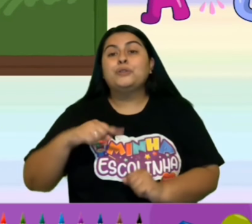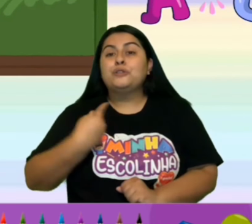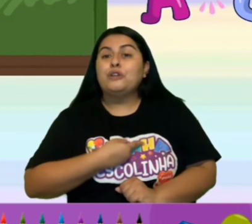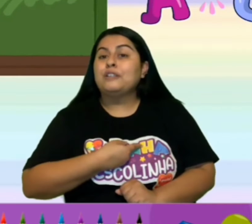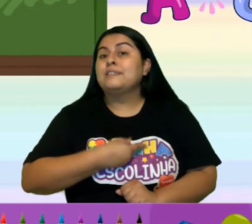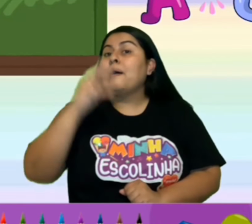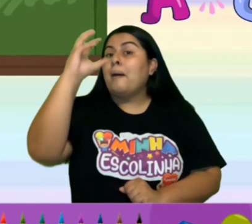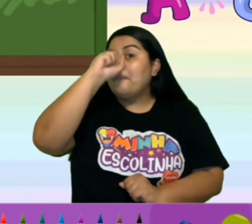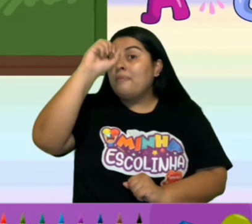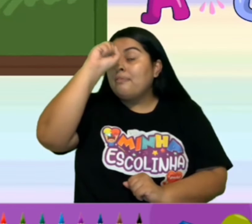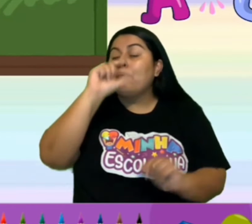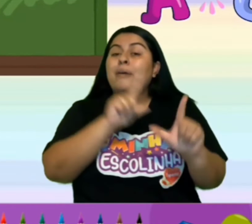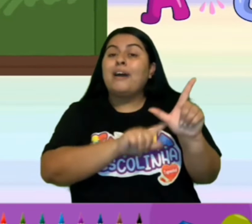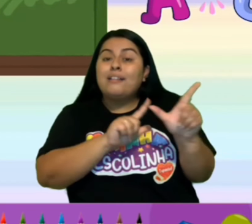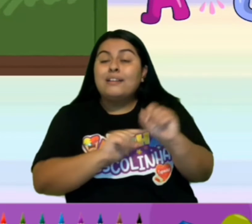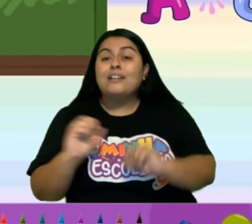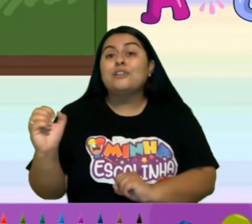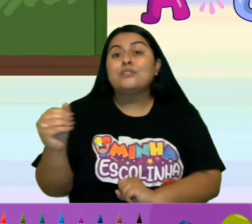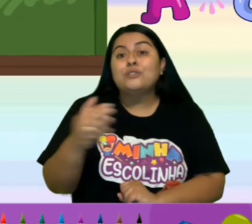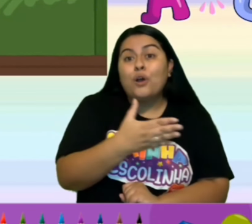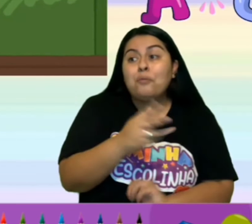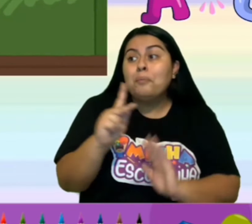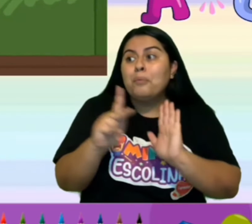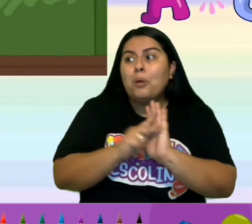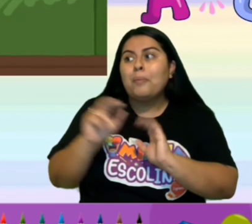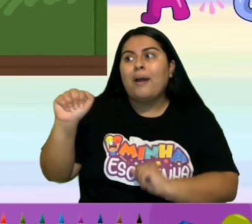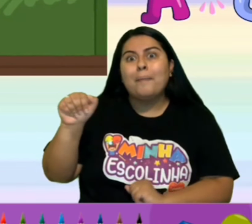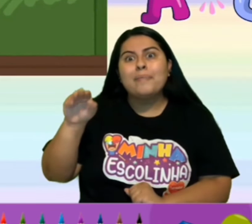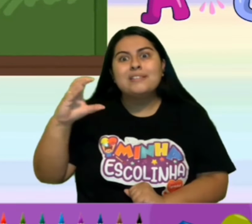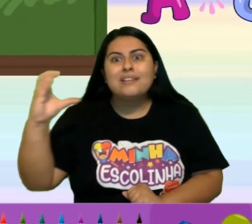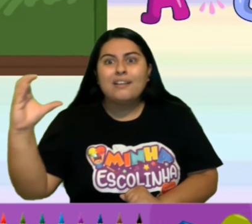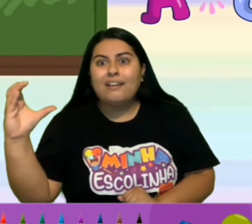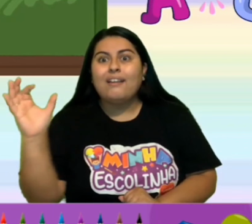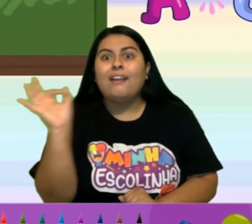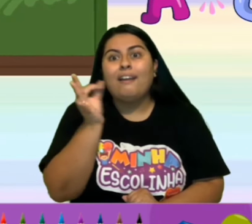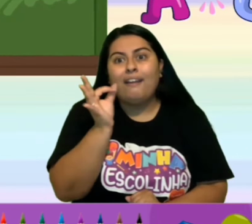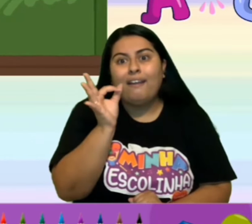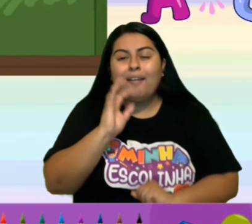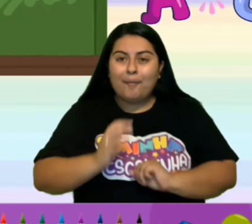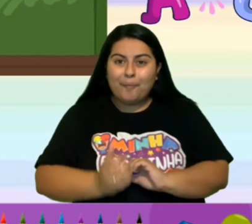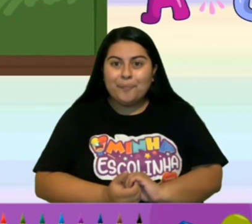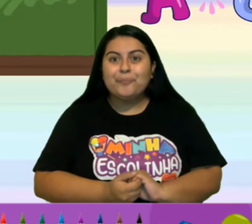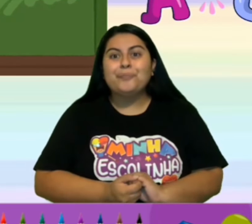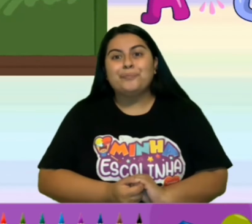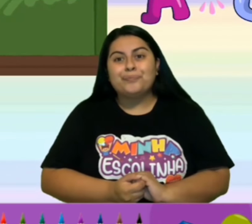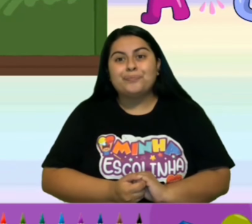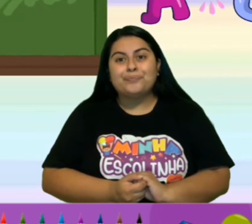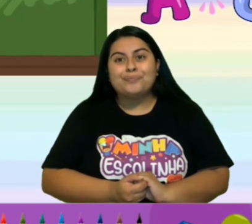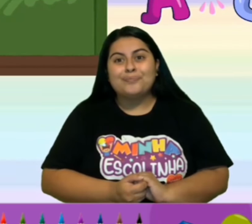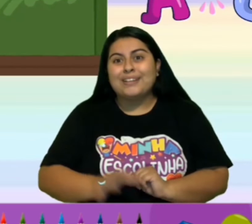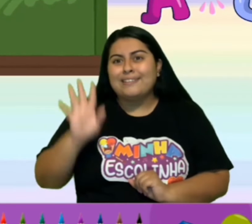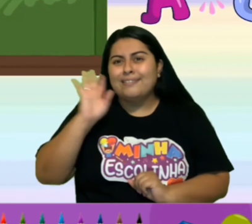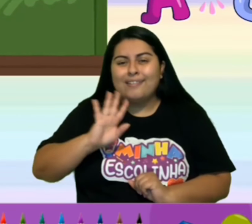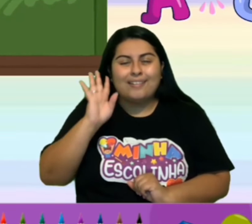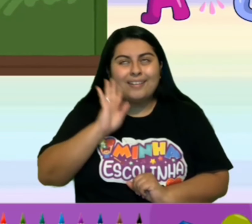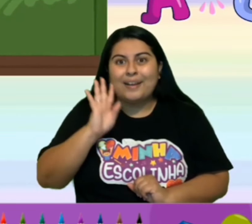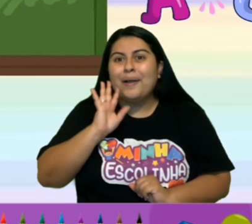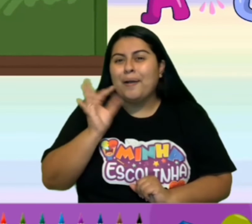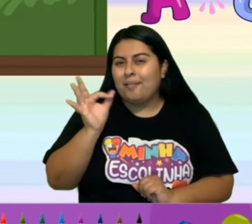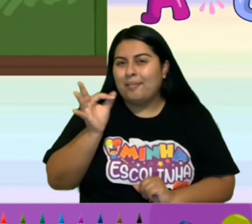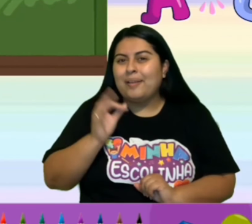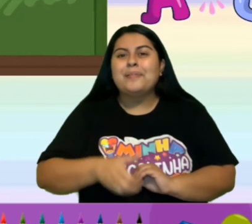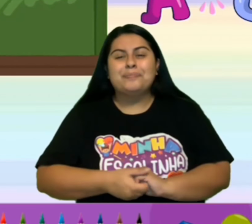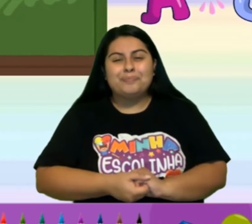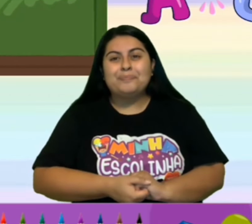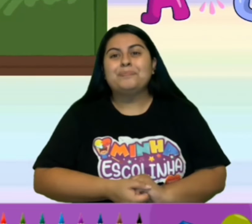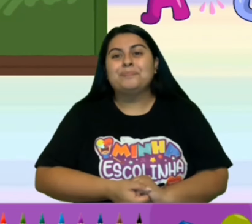Hoje nós vamos aprender uma nova letra do alfabeto, é isso mesmo! Não é demais?